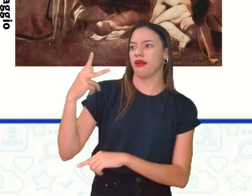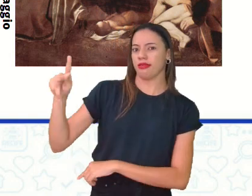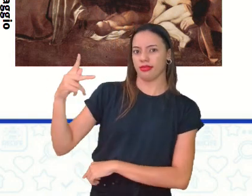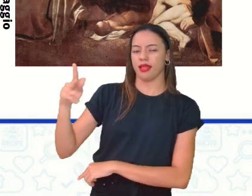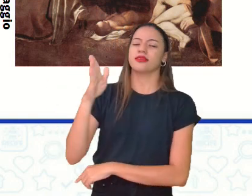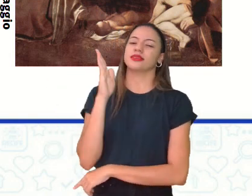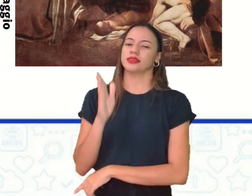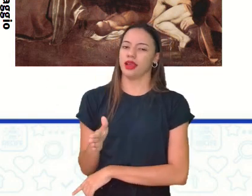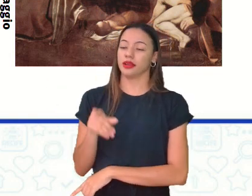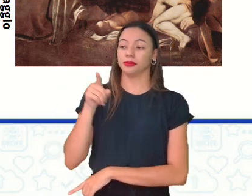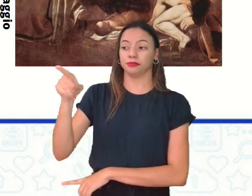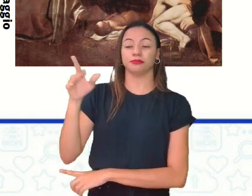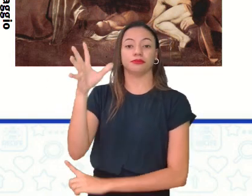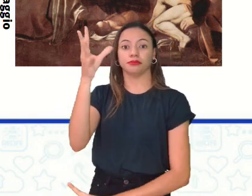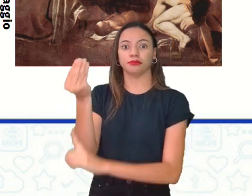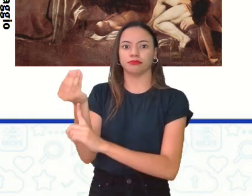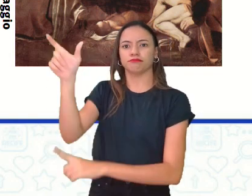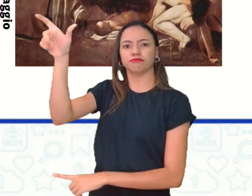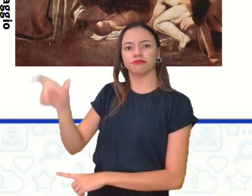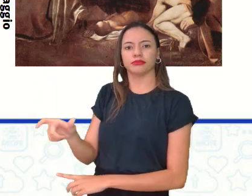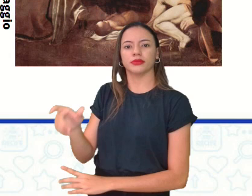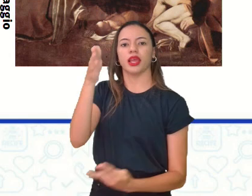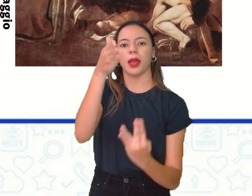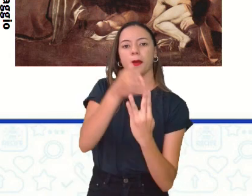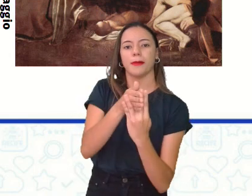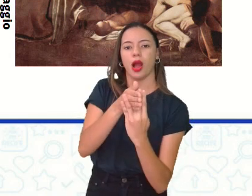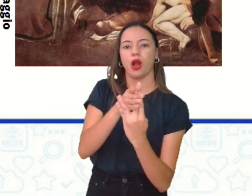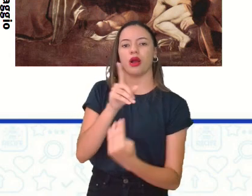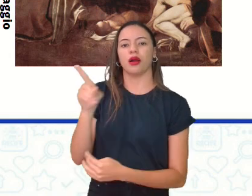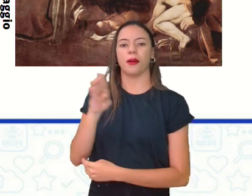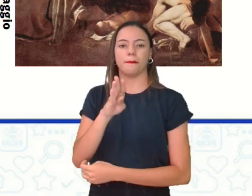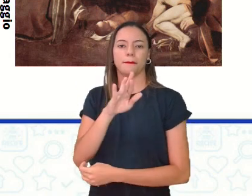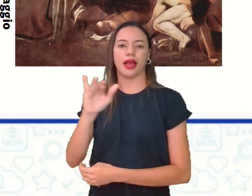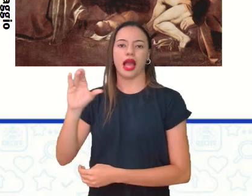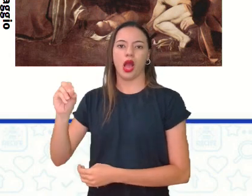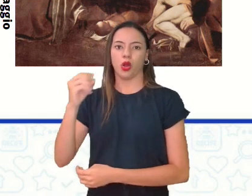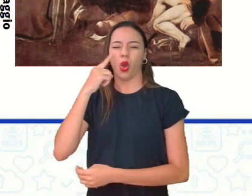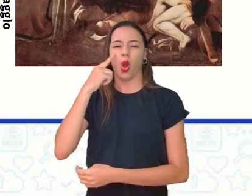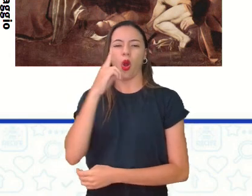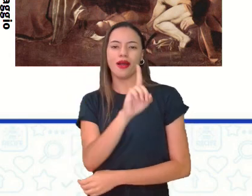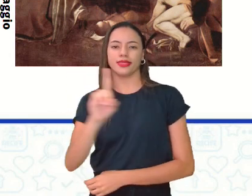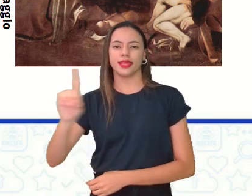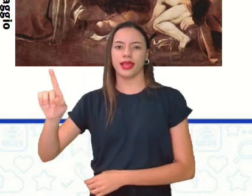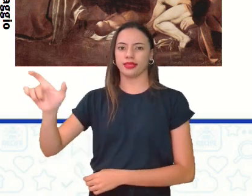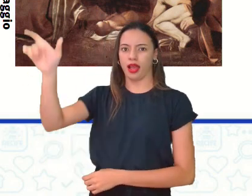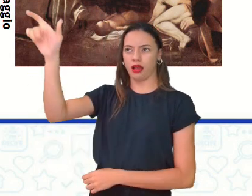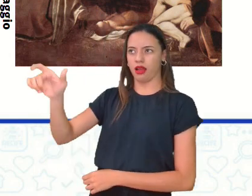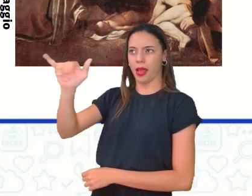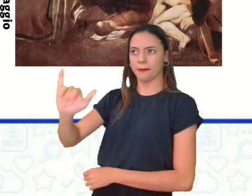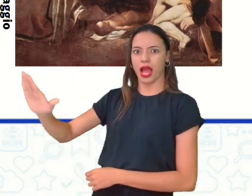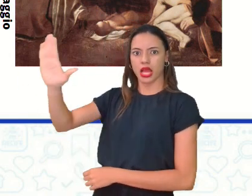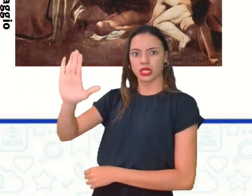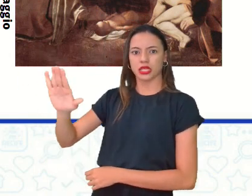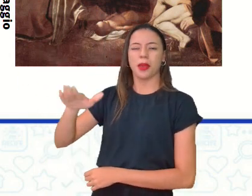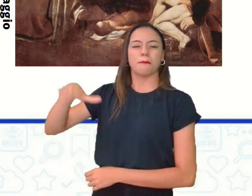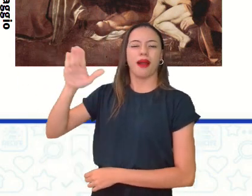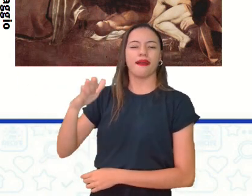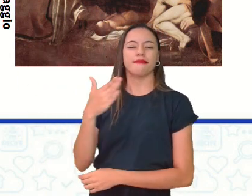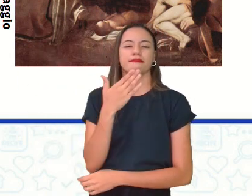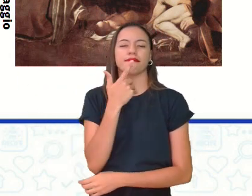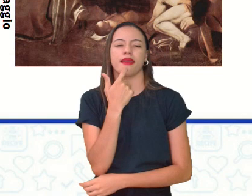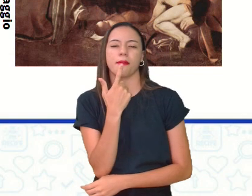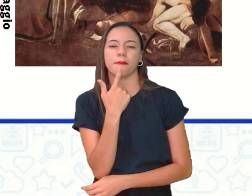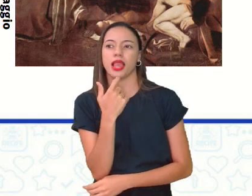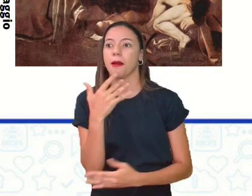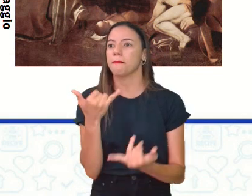ele é um artista barroco, vocês observam a obra da direita mais vermelha, que todas as figuras estão em movimento, é como